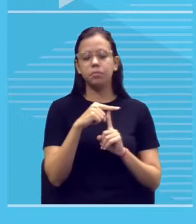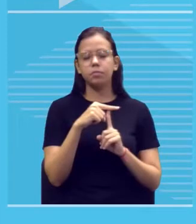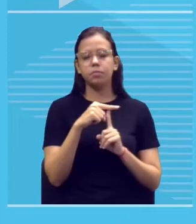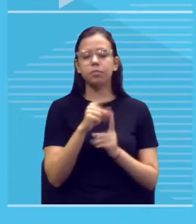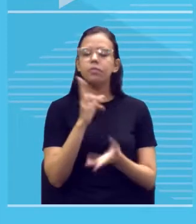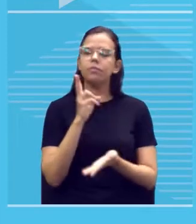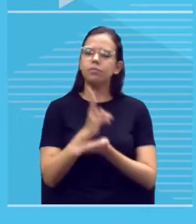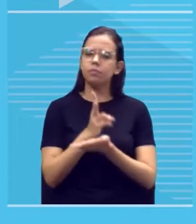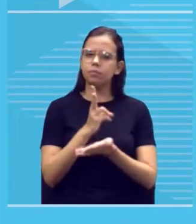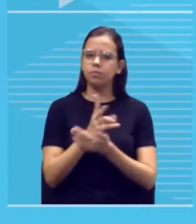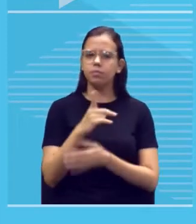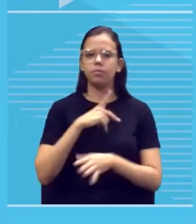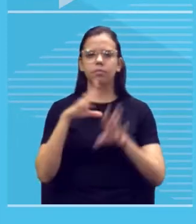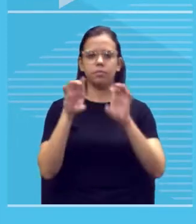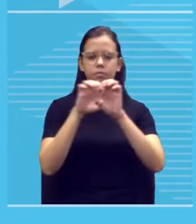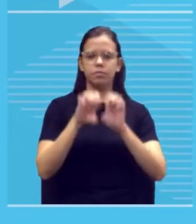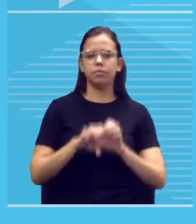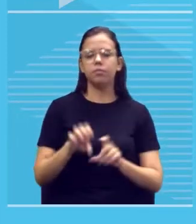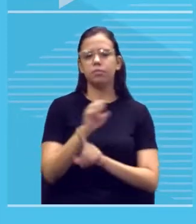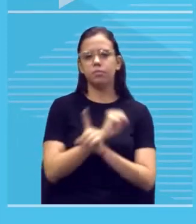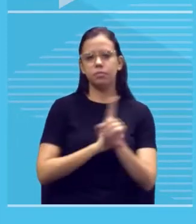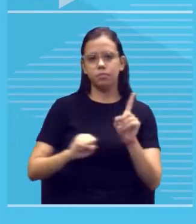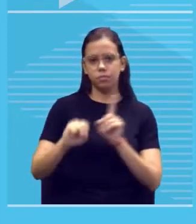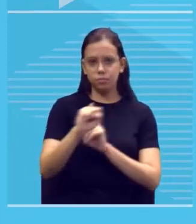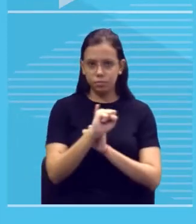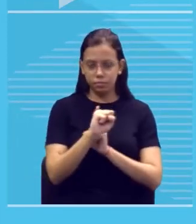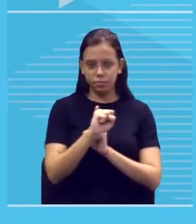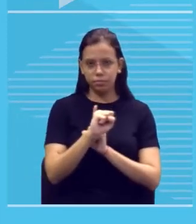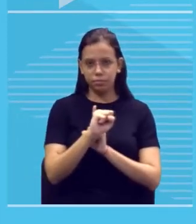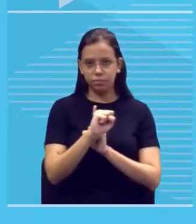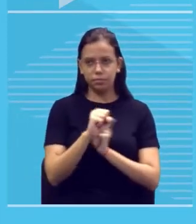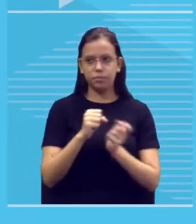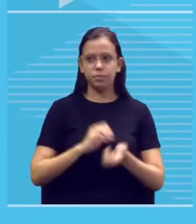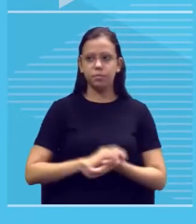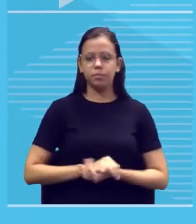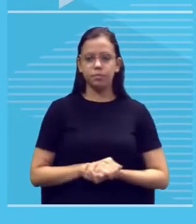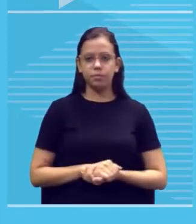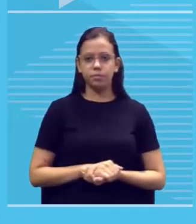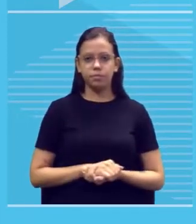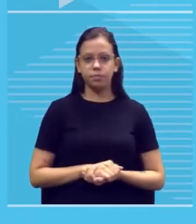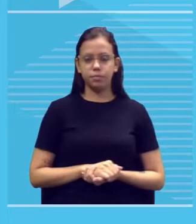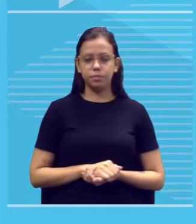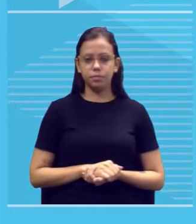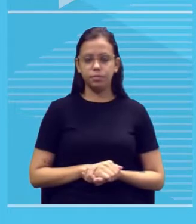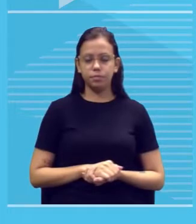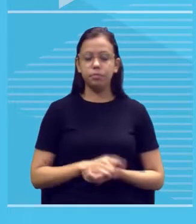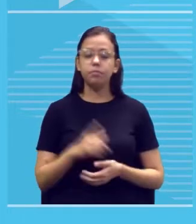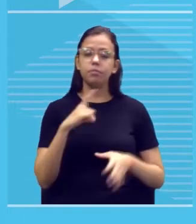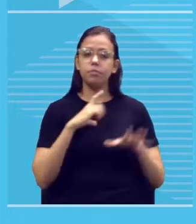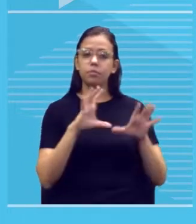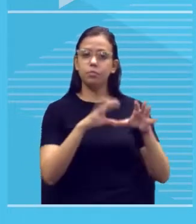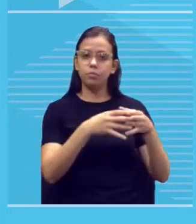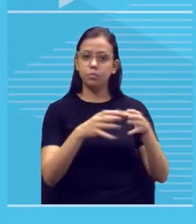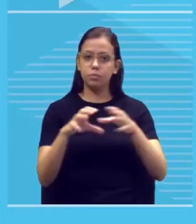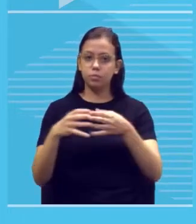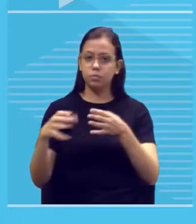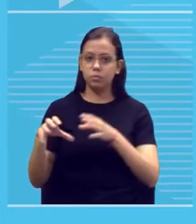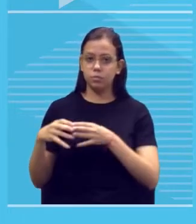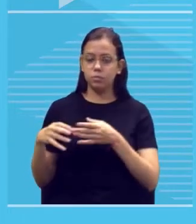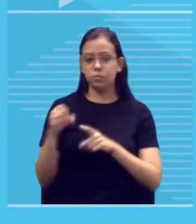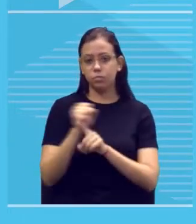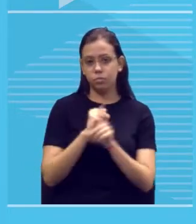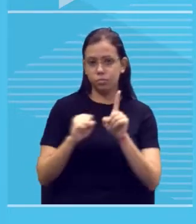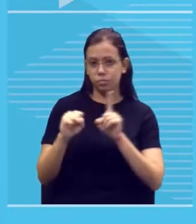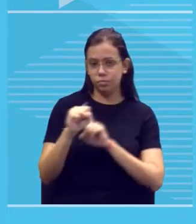tem uma estrutura social colocada lá formada por classes ou